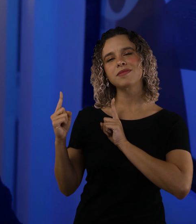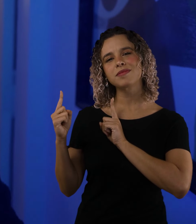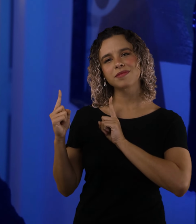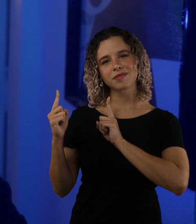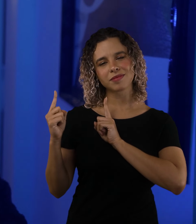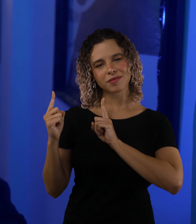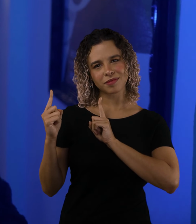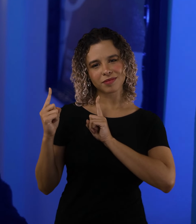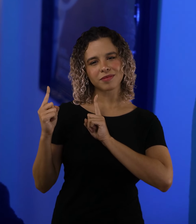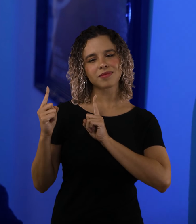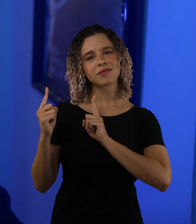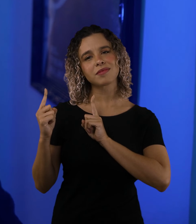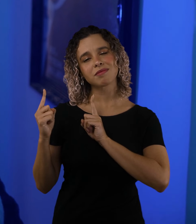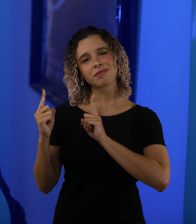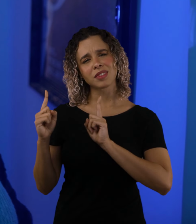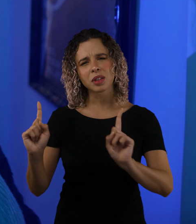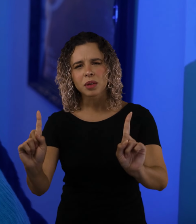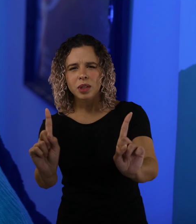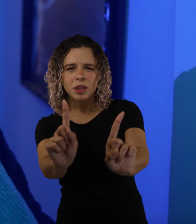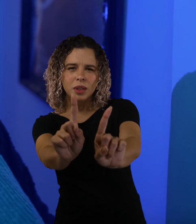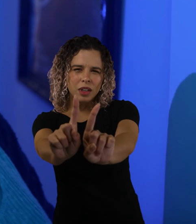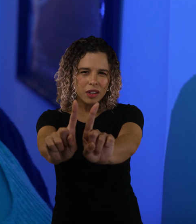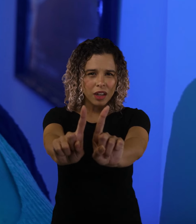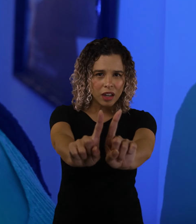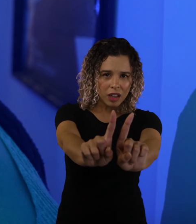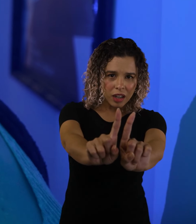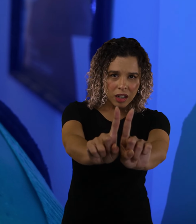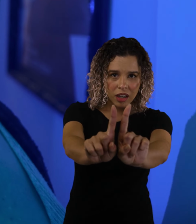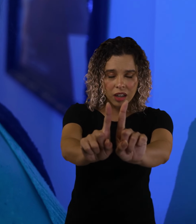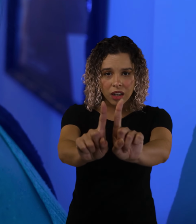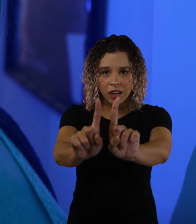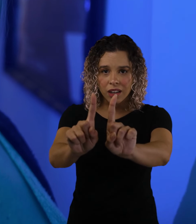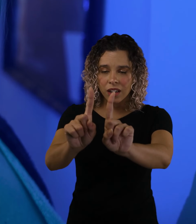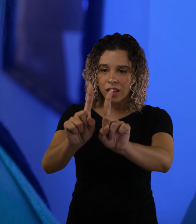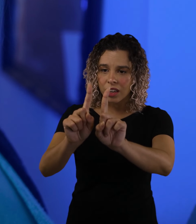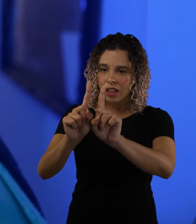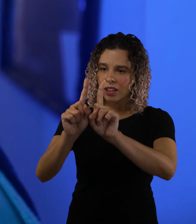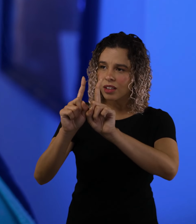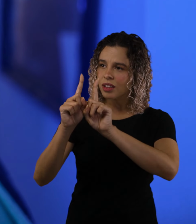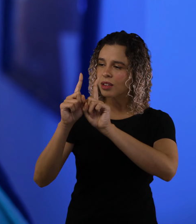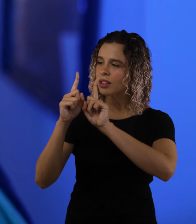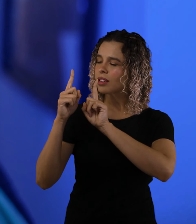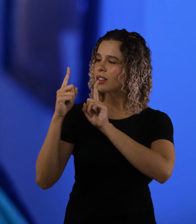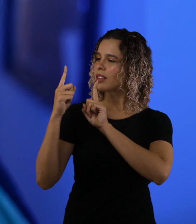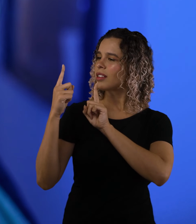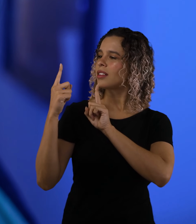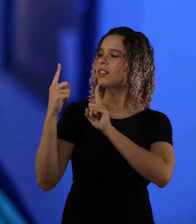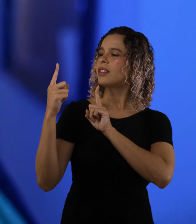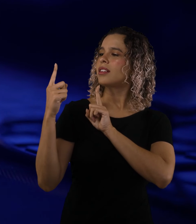azulado, confiante. You and me. Sorrindo e com o olhar adiante. You